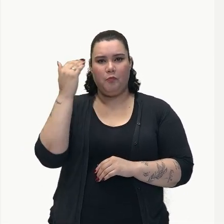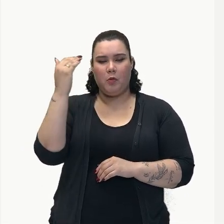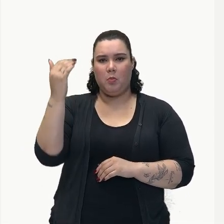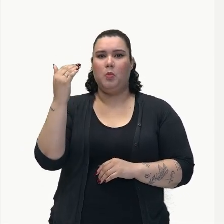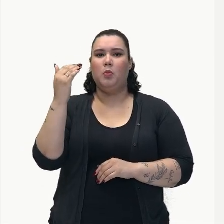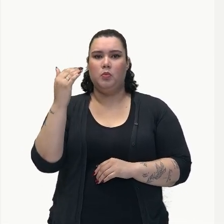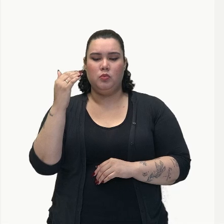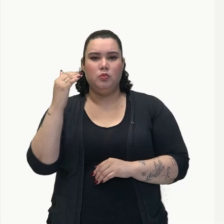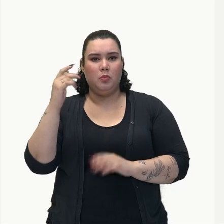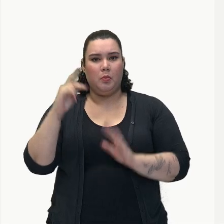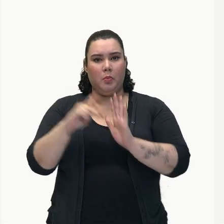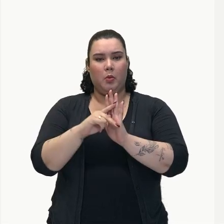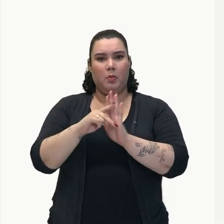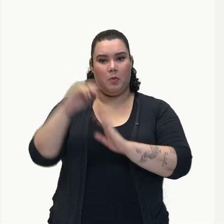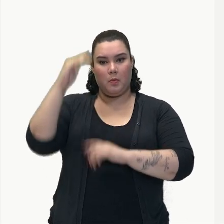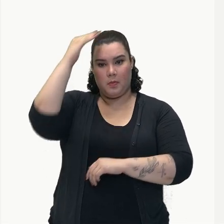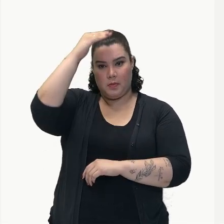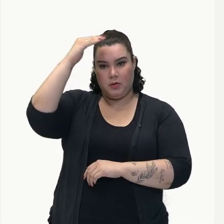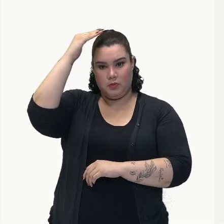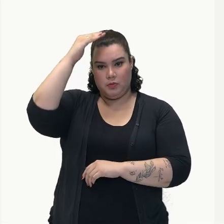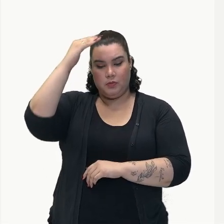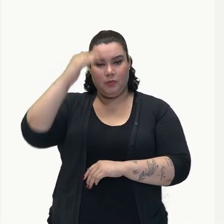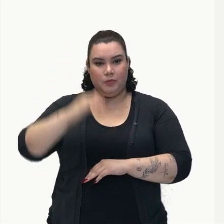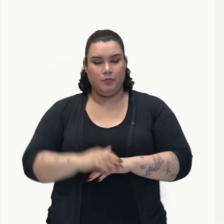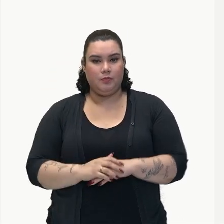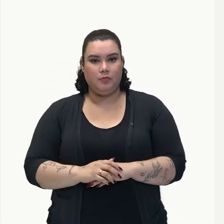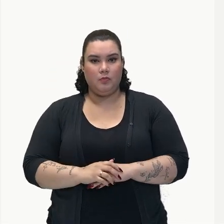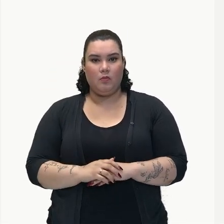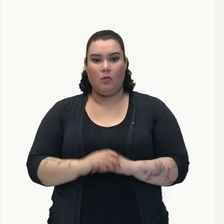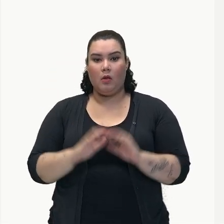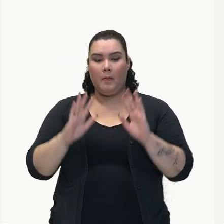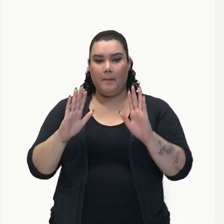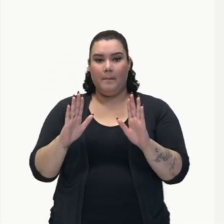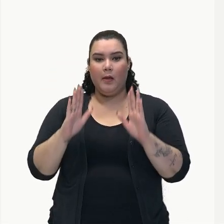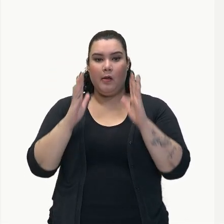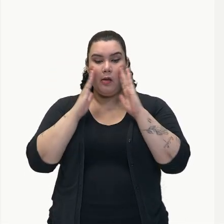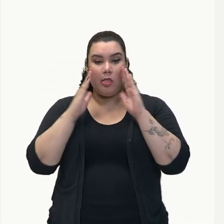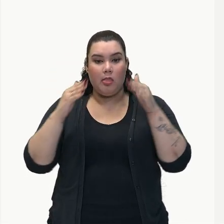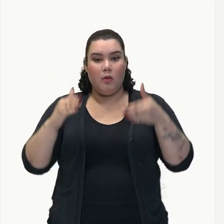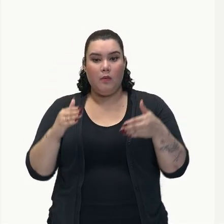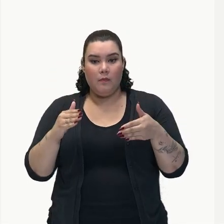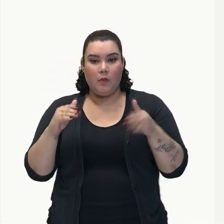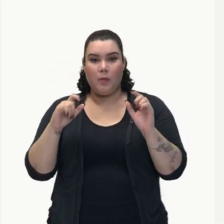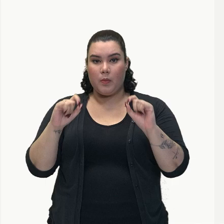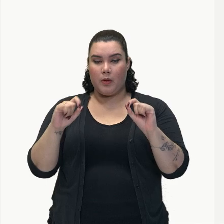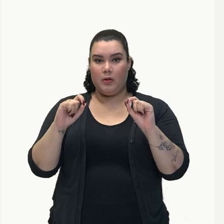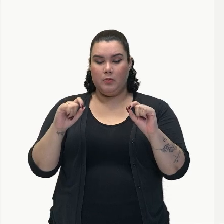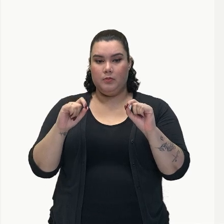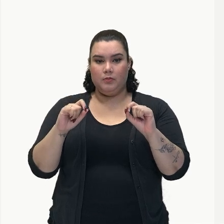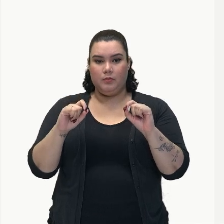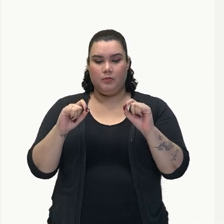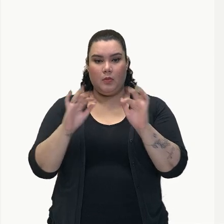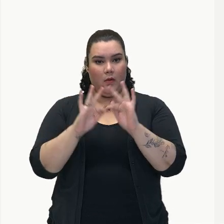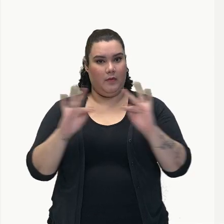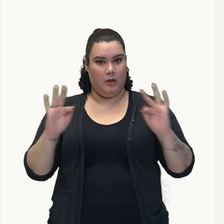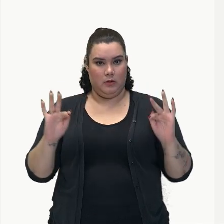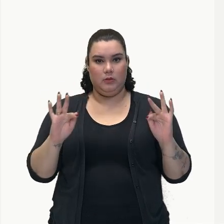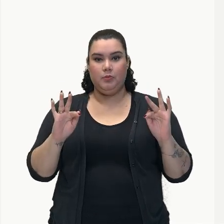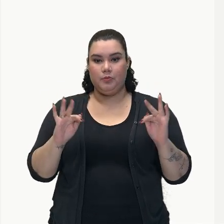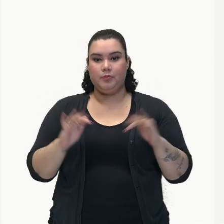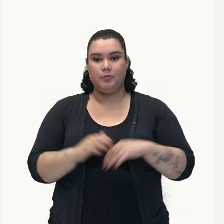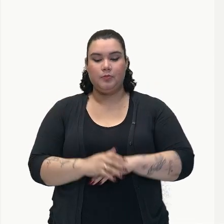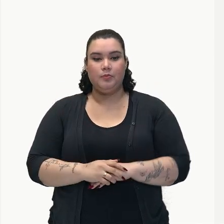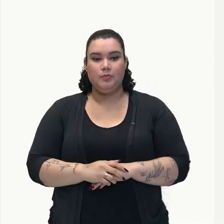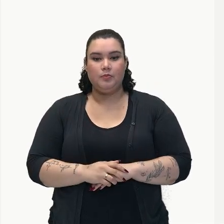muralista. Bom, mas voltando à frase, nossas atenções têm que estar aqui para a frase.